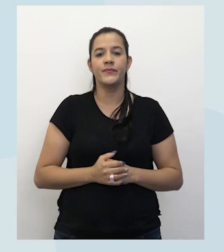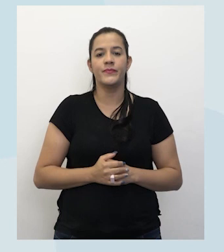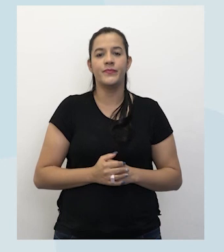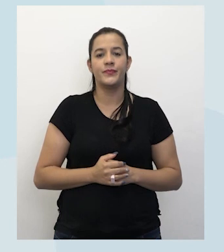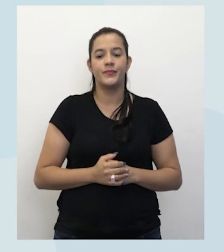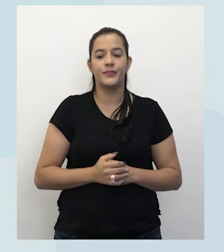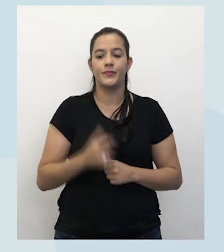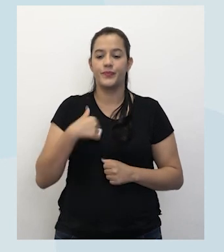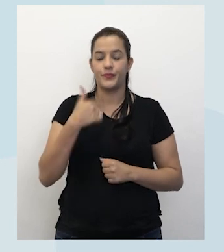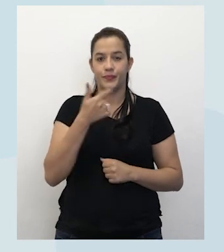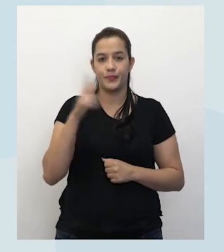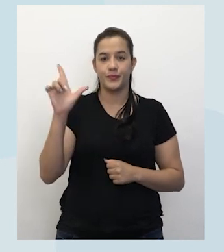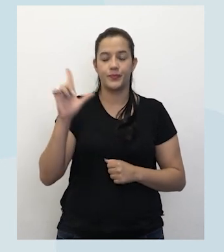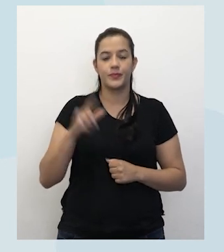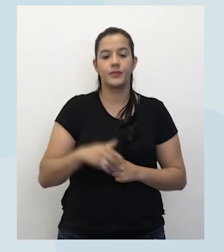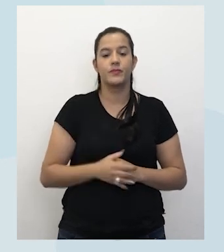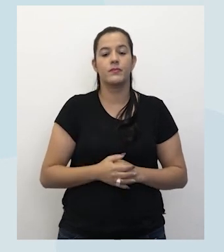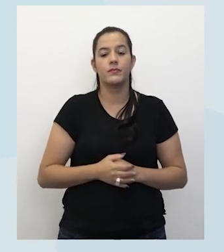Podemos seguir.